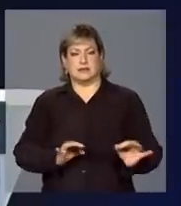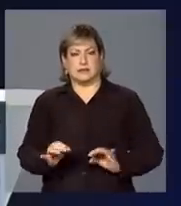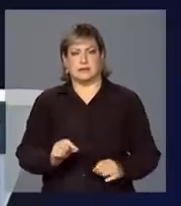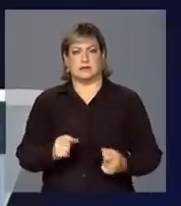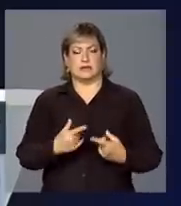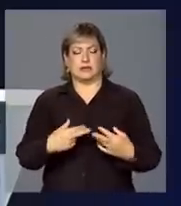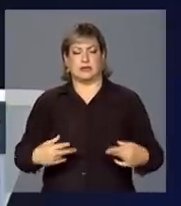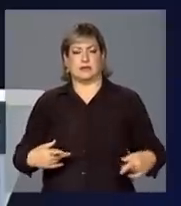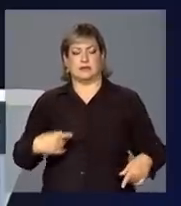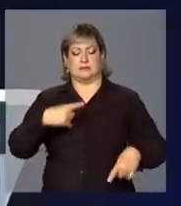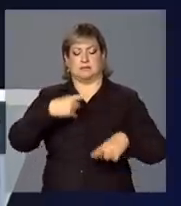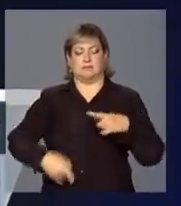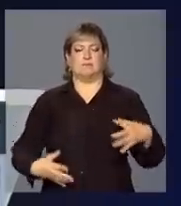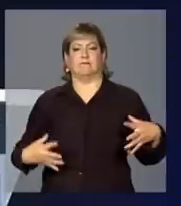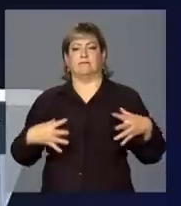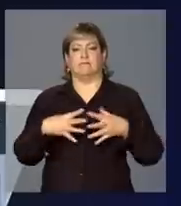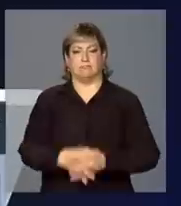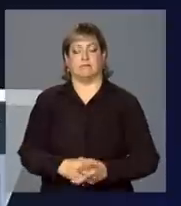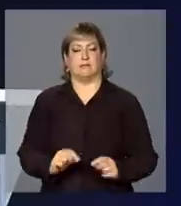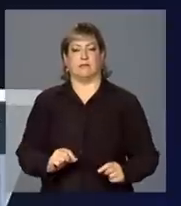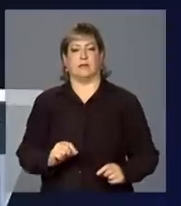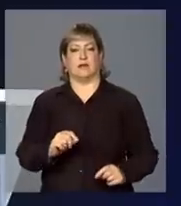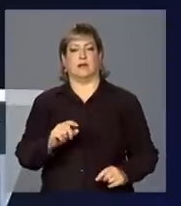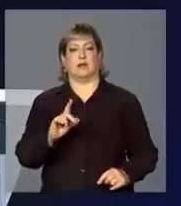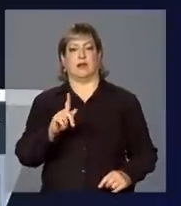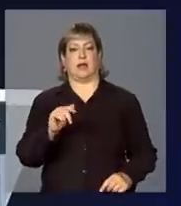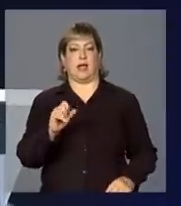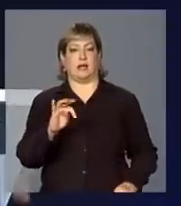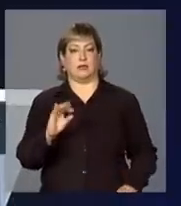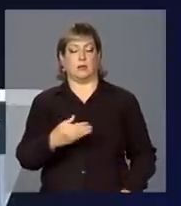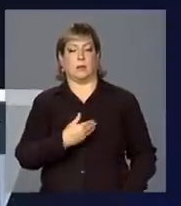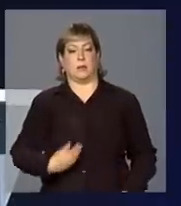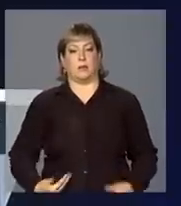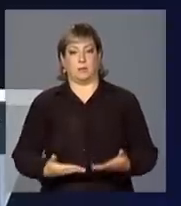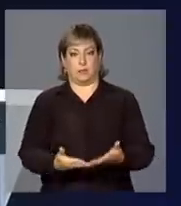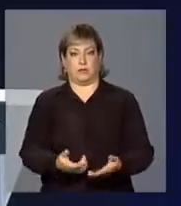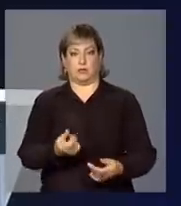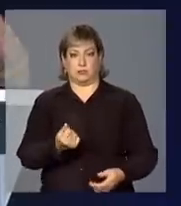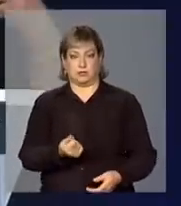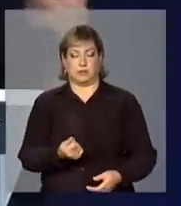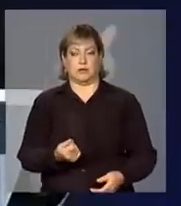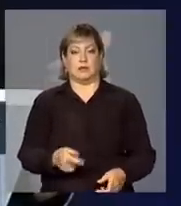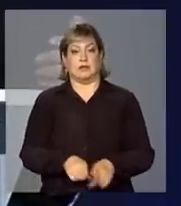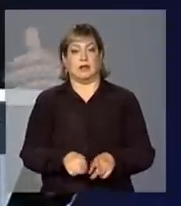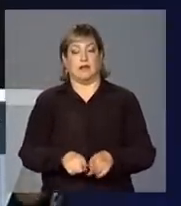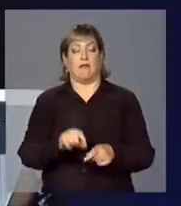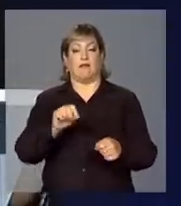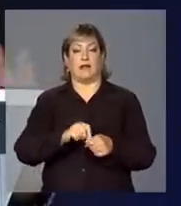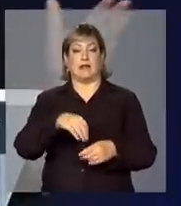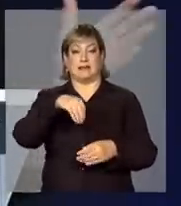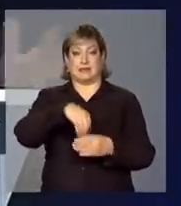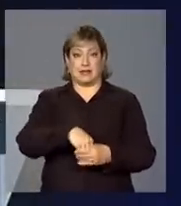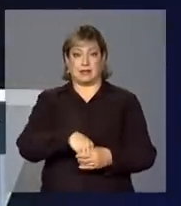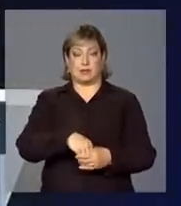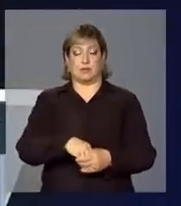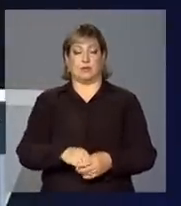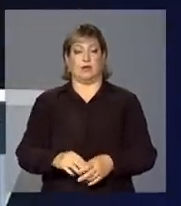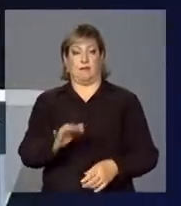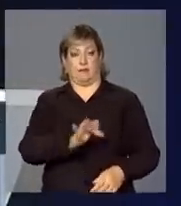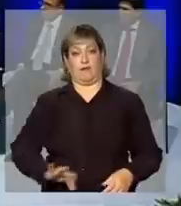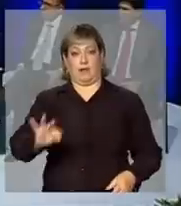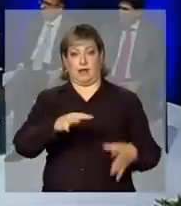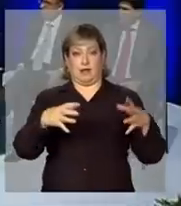para impedir o gasto público. E construiu isso na União, nos estados e nos